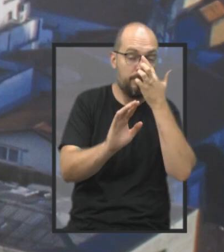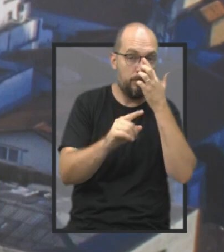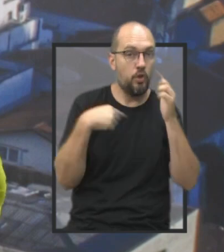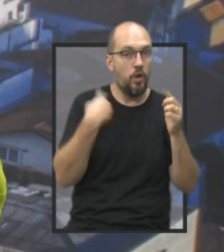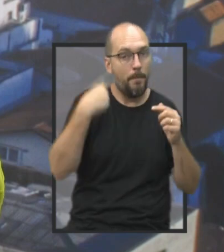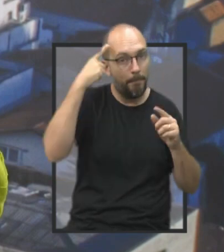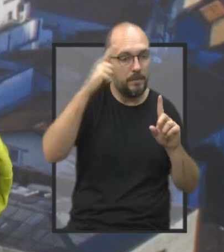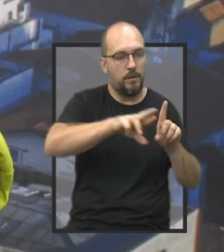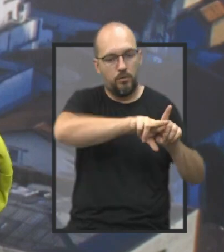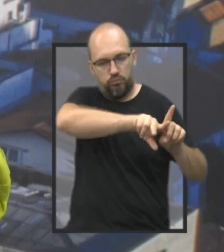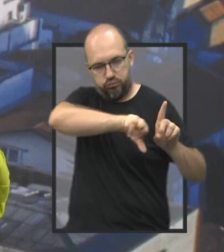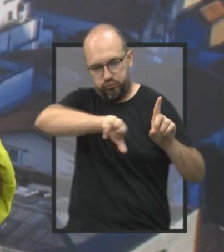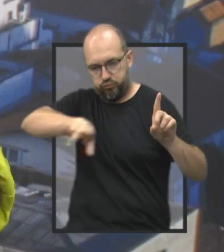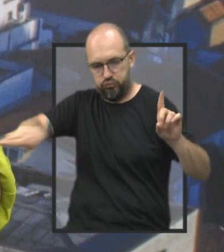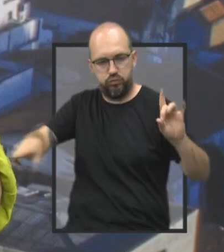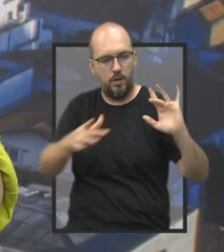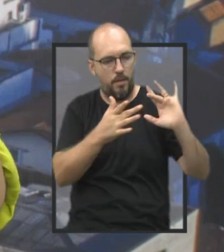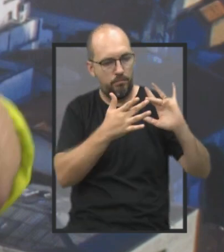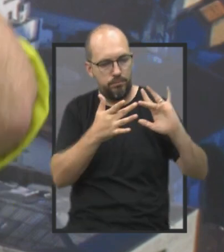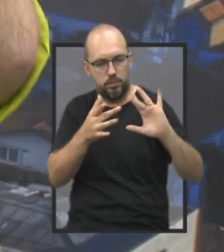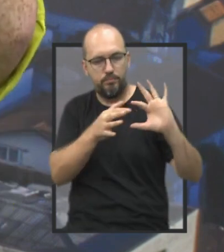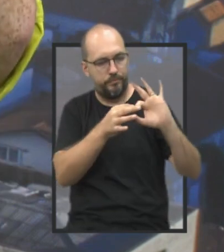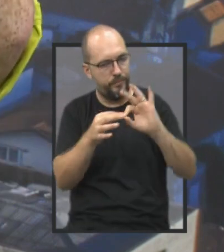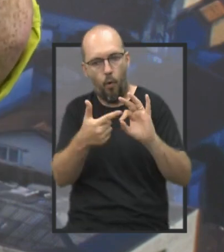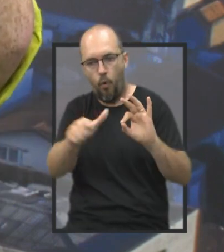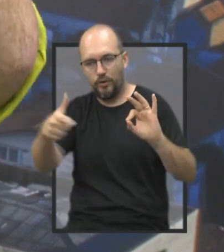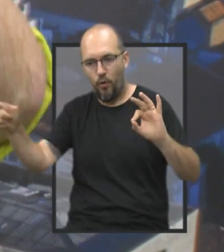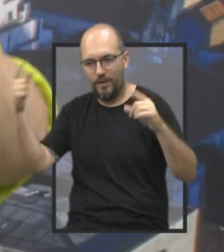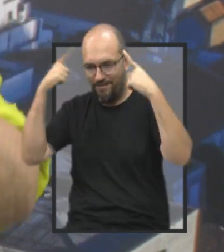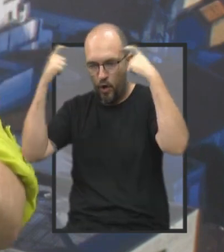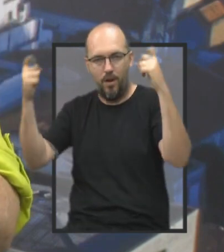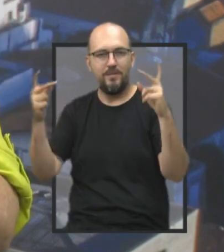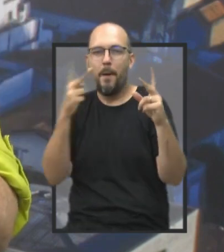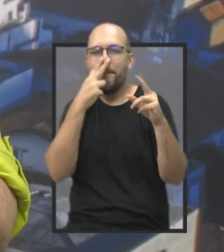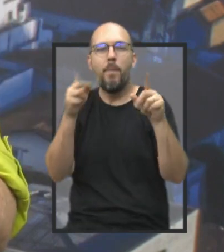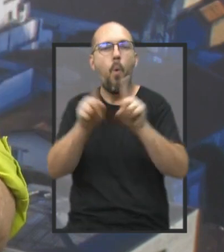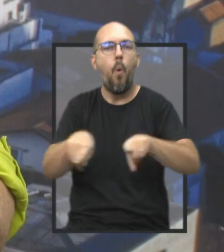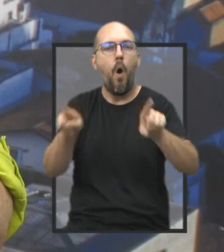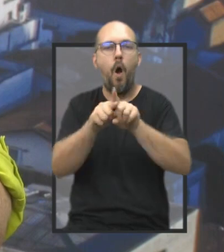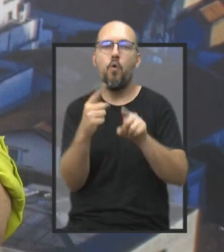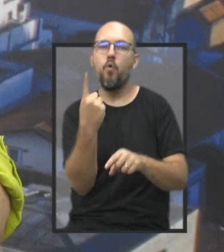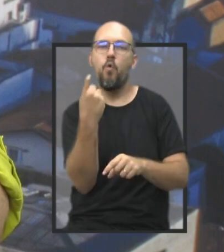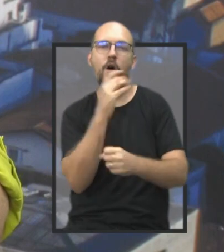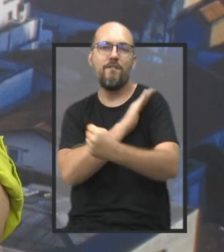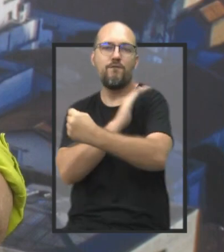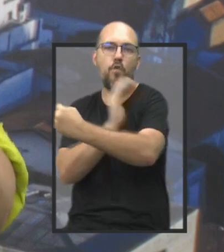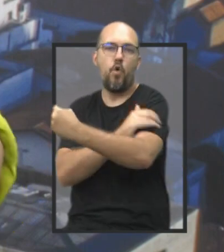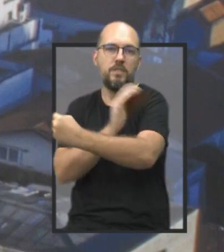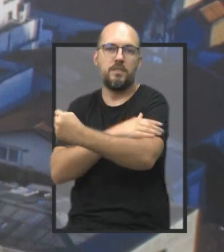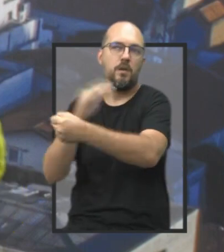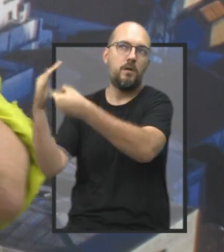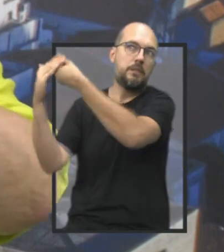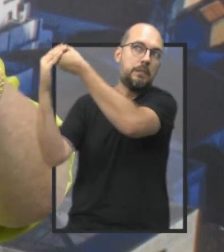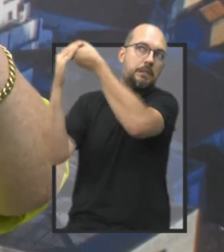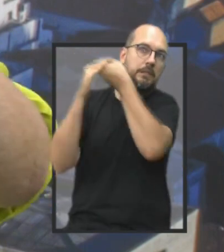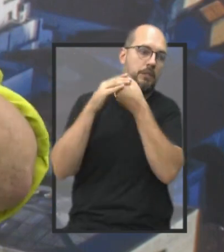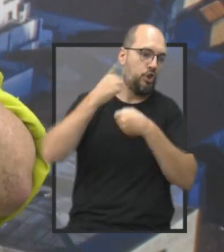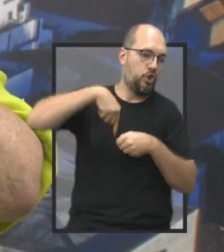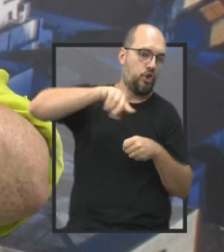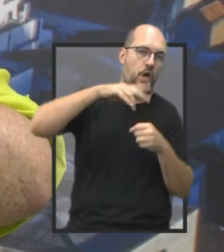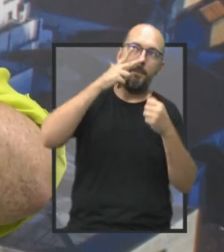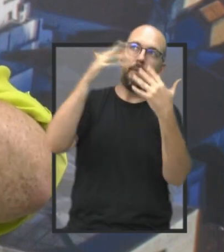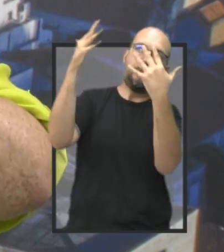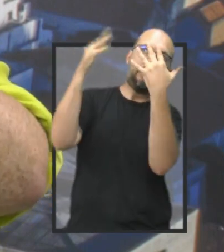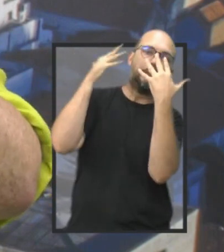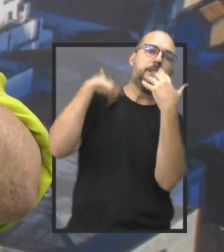nessa interseção com outras violências. É como se existisse uma única força que nos oprime e nós estamos todos embaixo